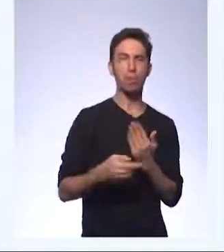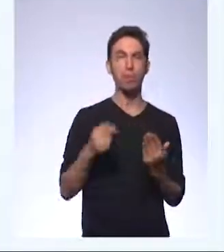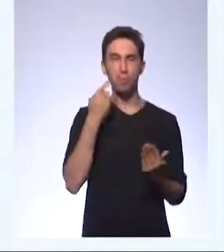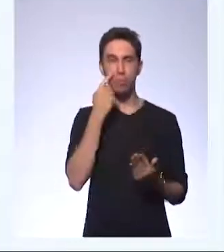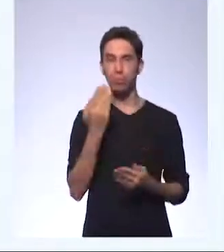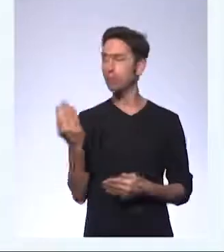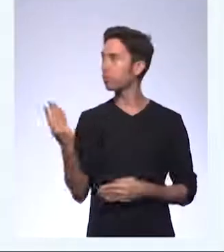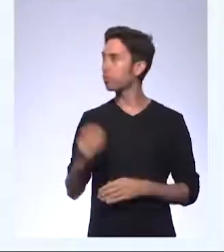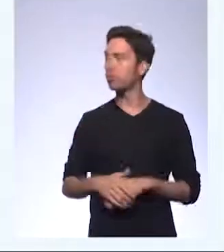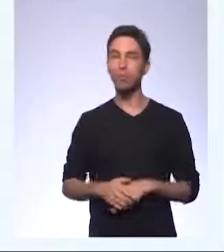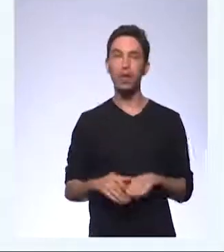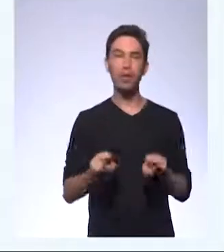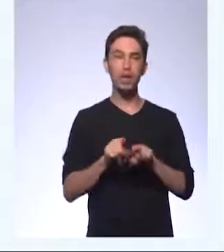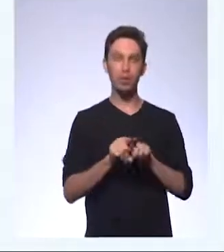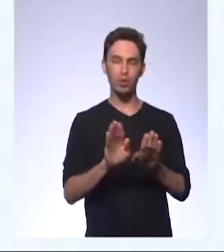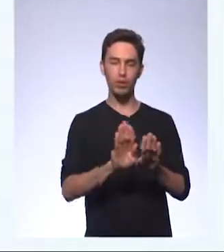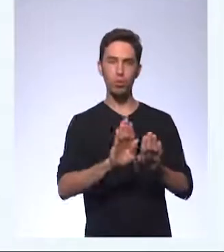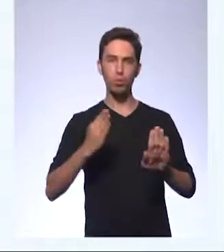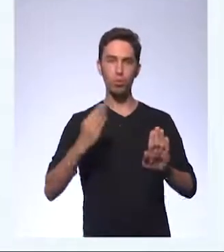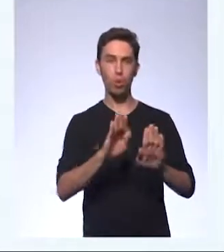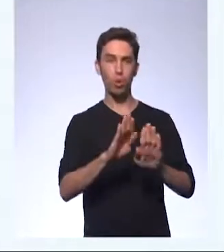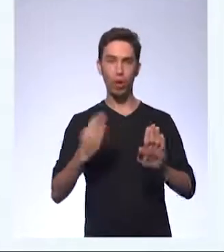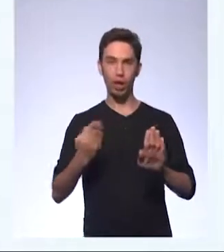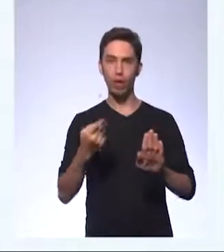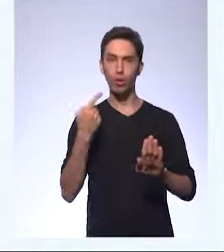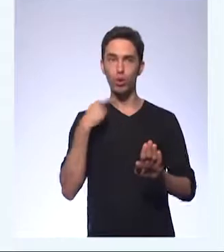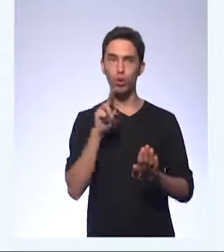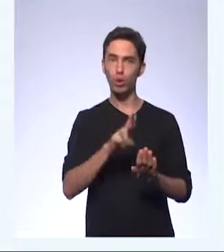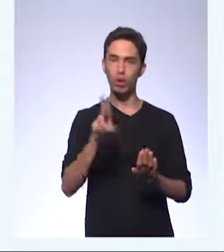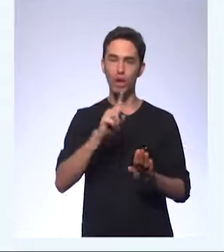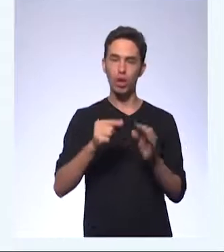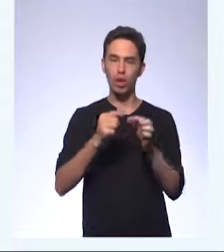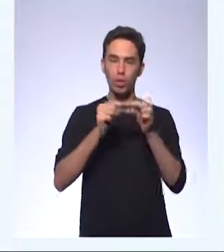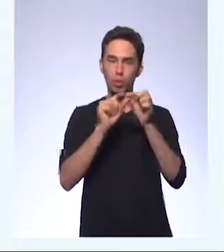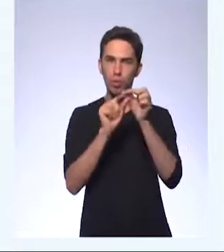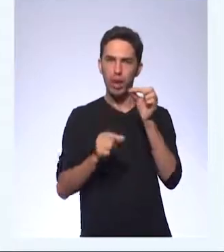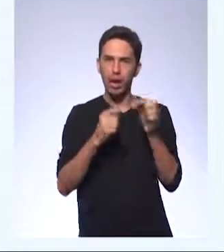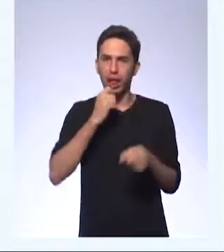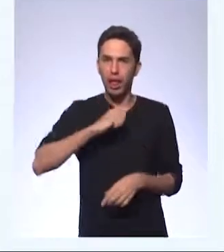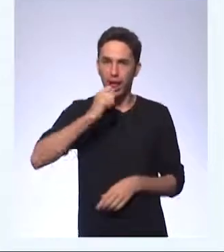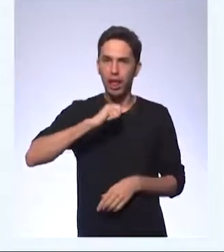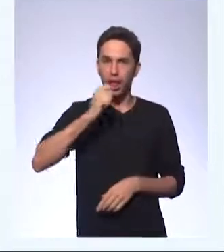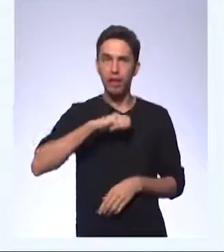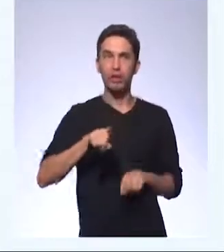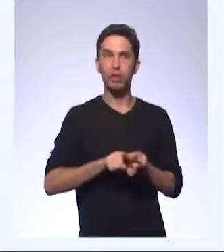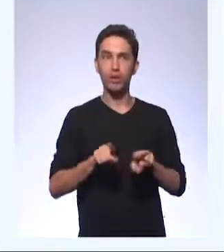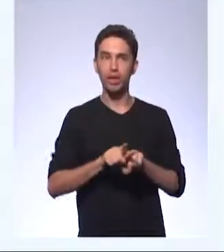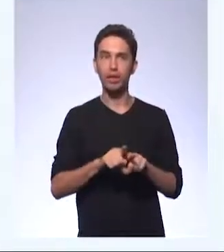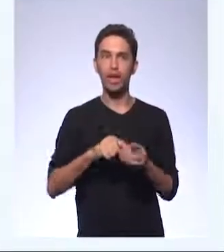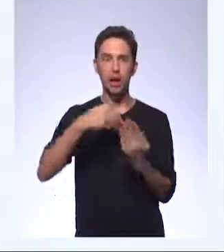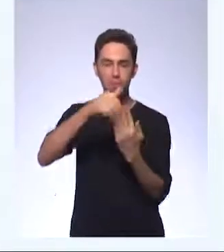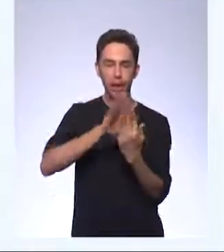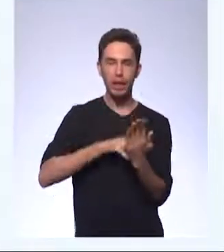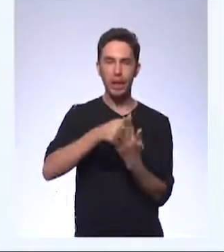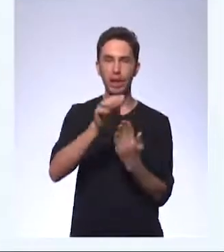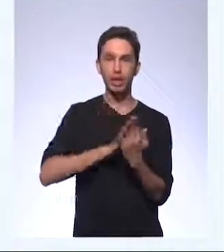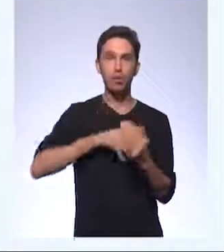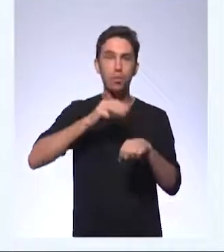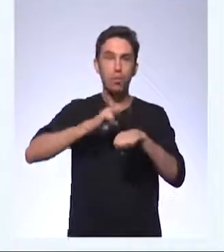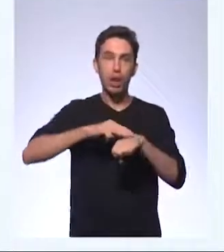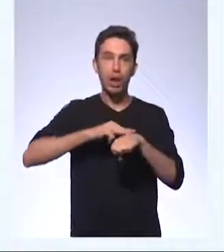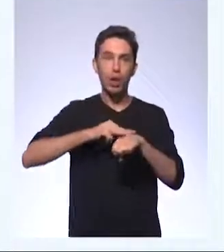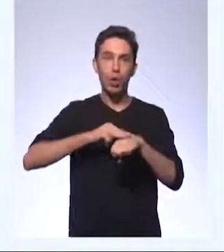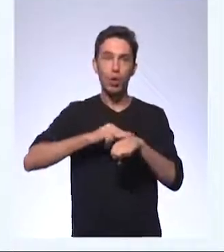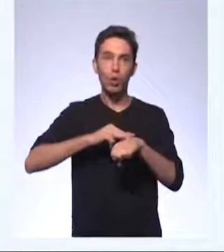Eu fiz um portão assim, um portão de palito de sorvete, pintei de marrom.